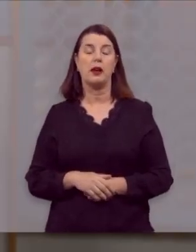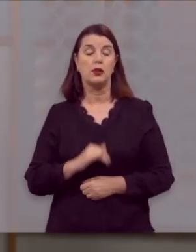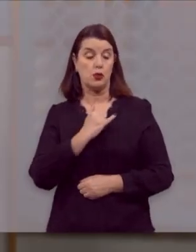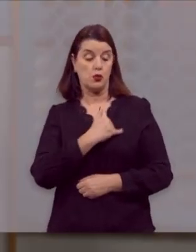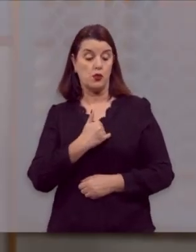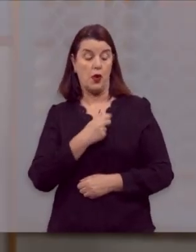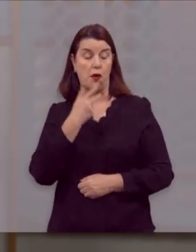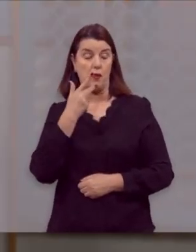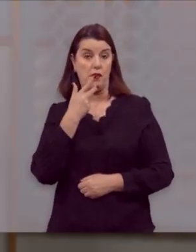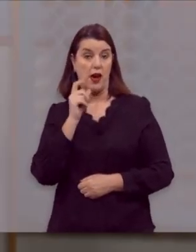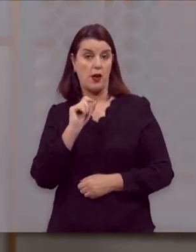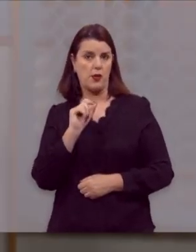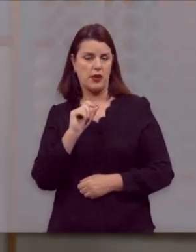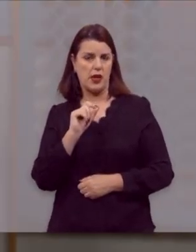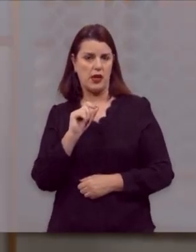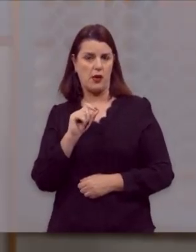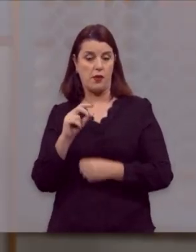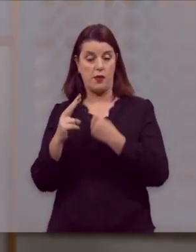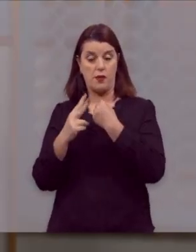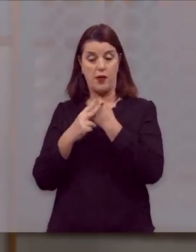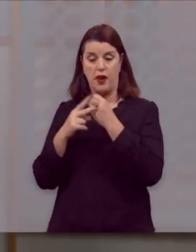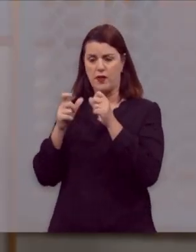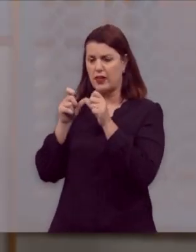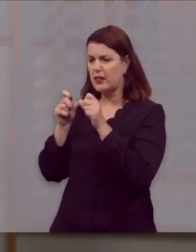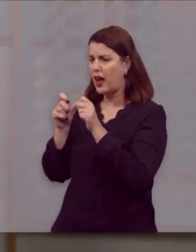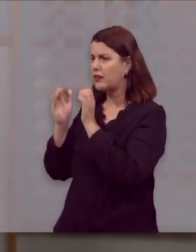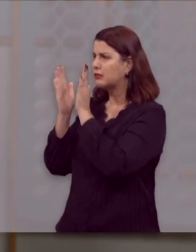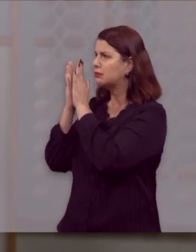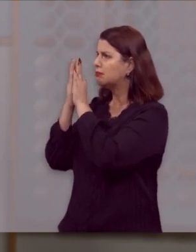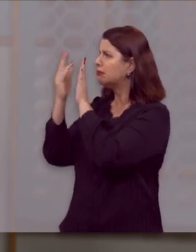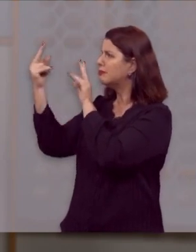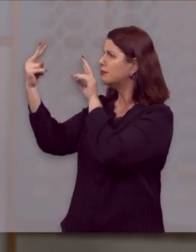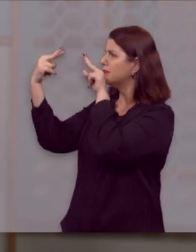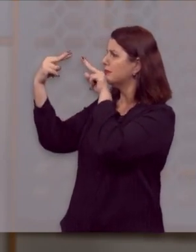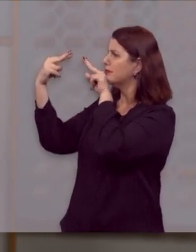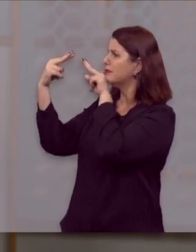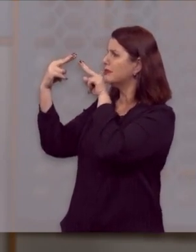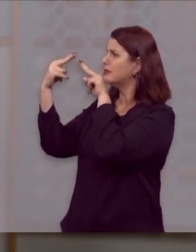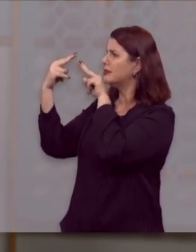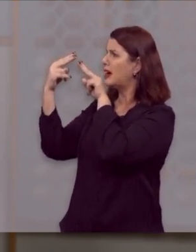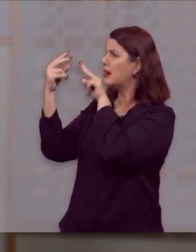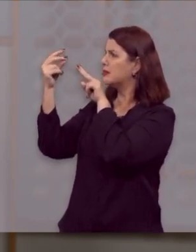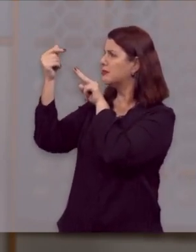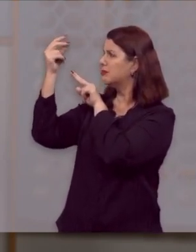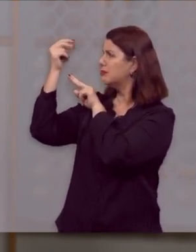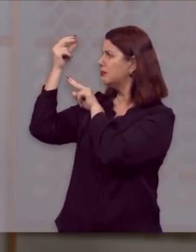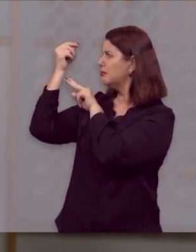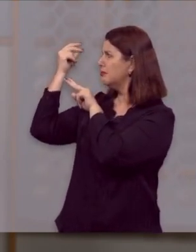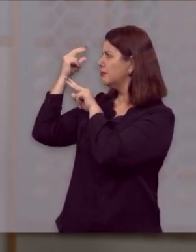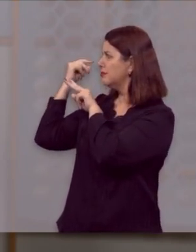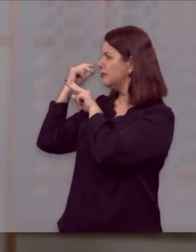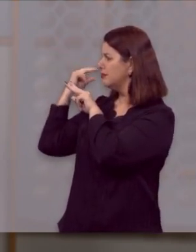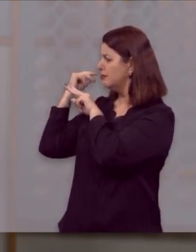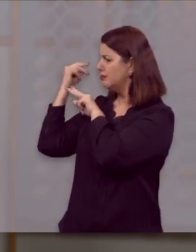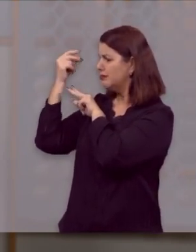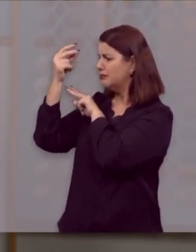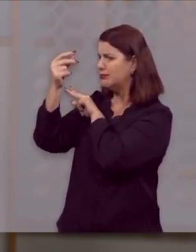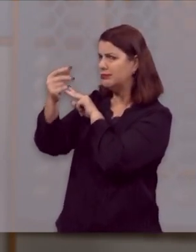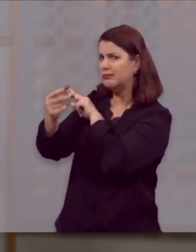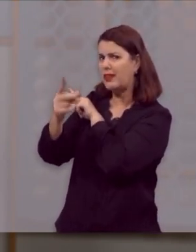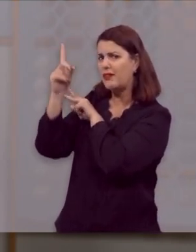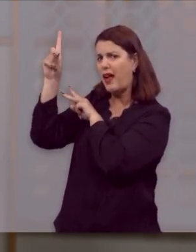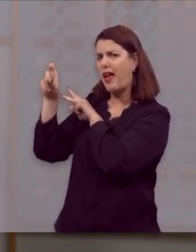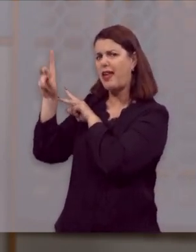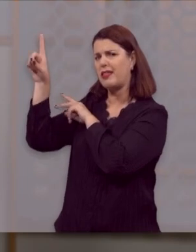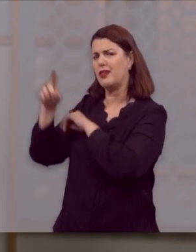João chega a dizer que o verbo estava com Deus, face a face com Deus, desde toda a eternidade, e o verbo é